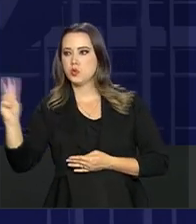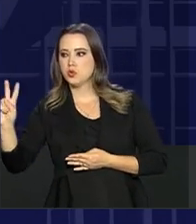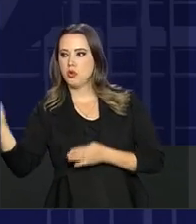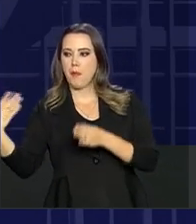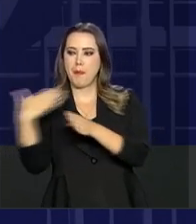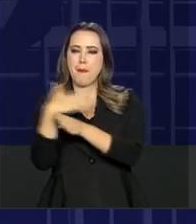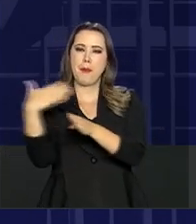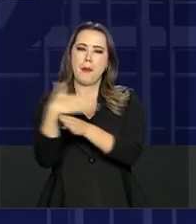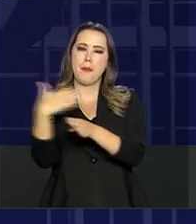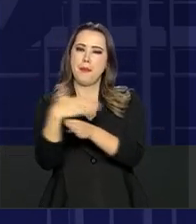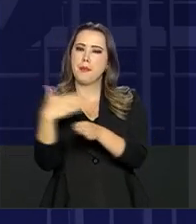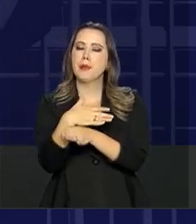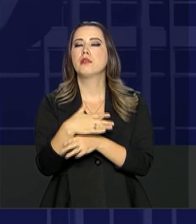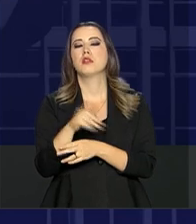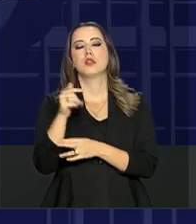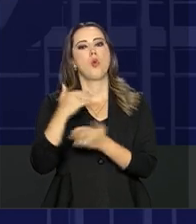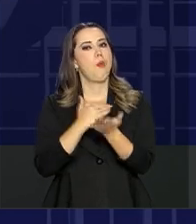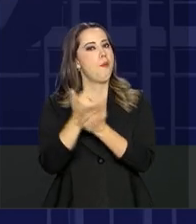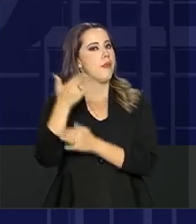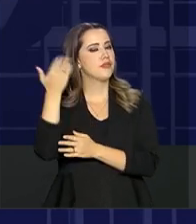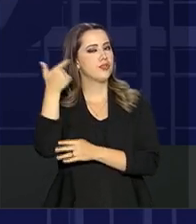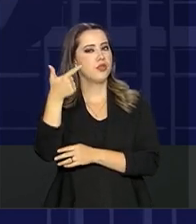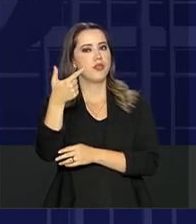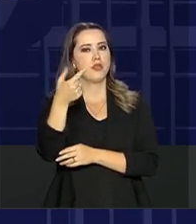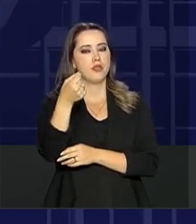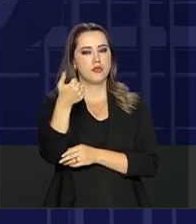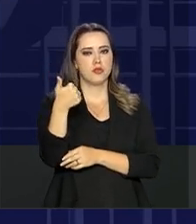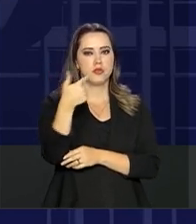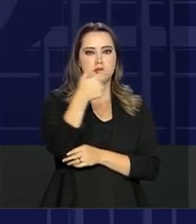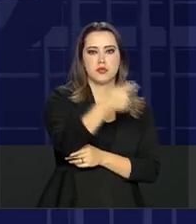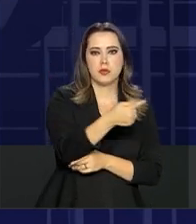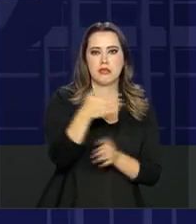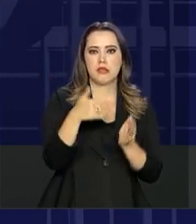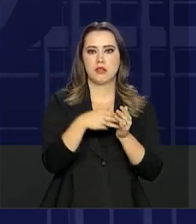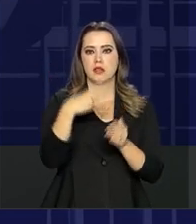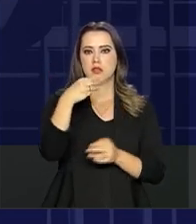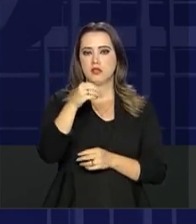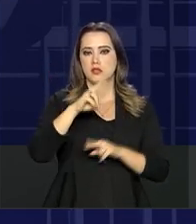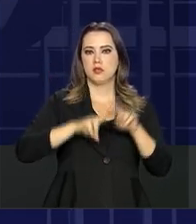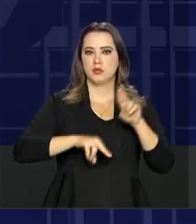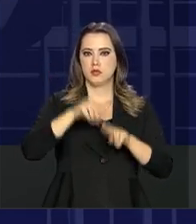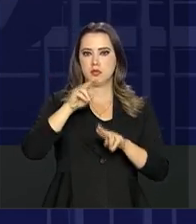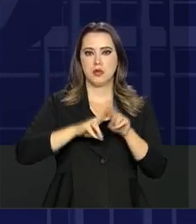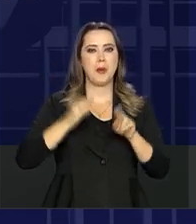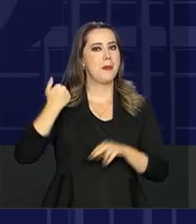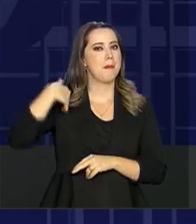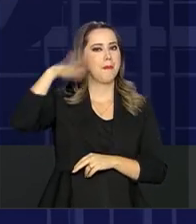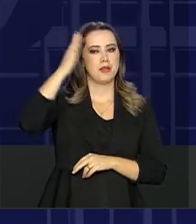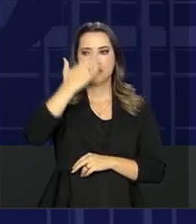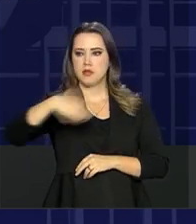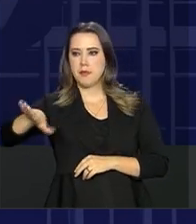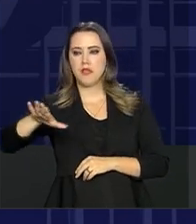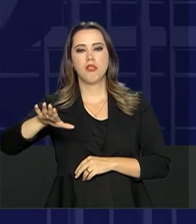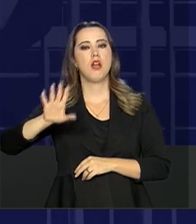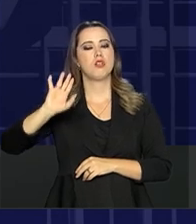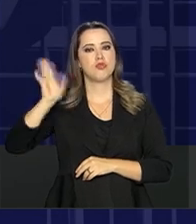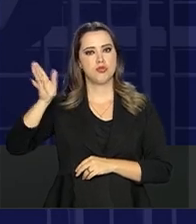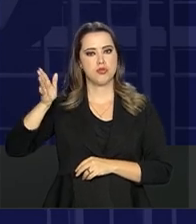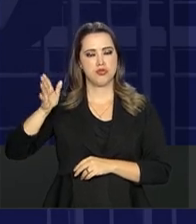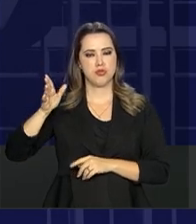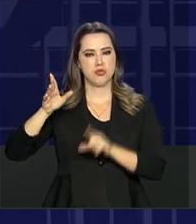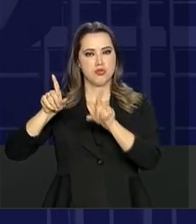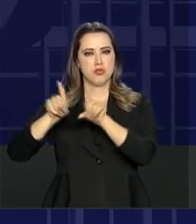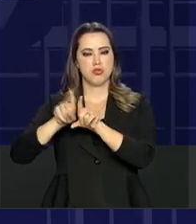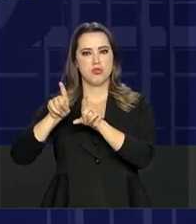de 2017 até agora no dia 30 de junho. Mais da metade dessa população